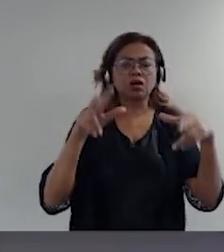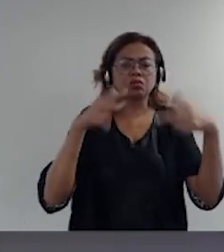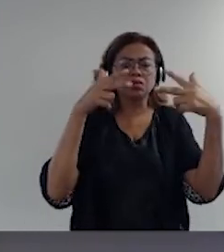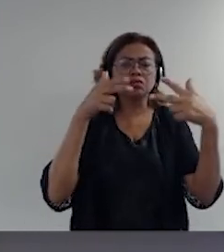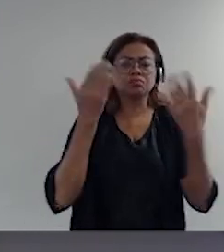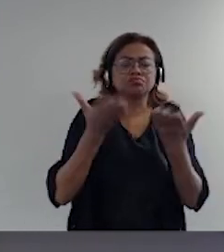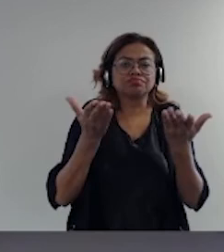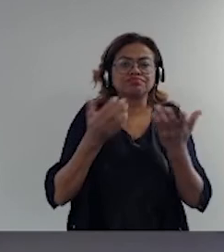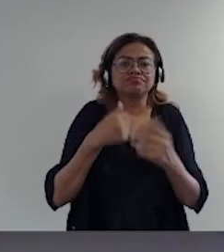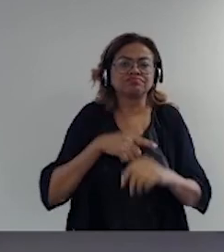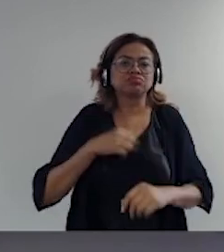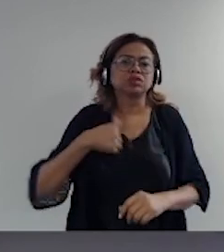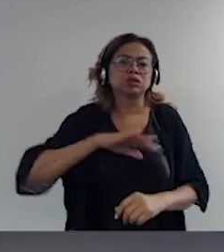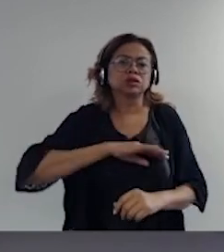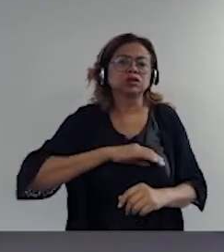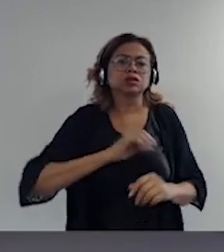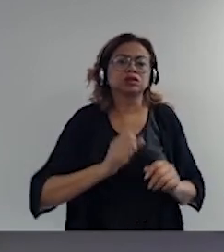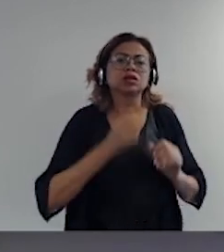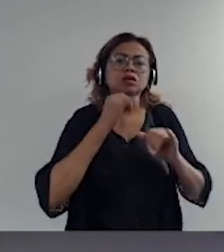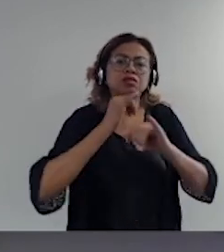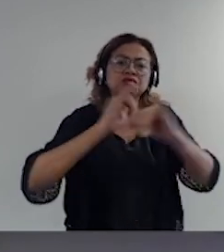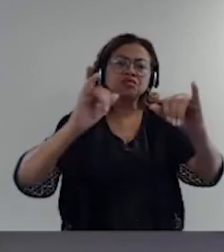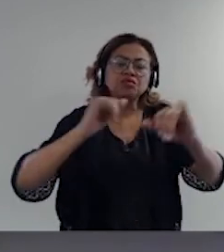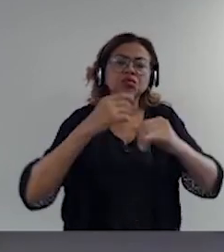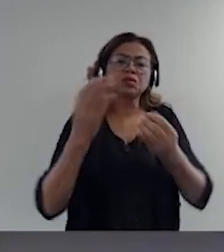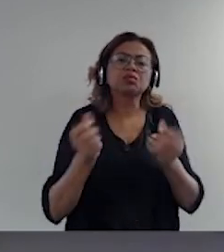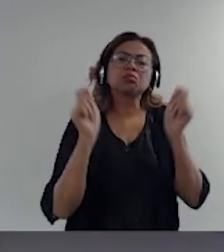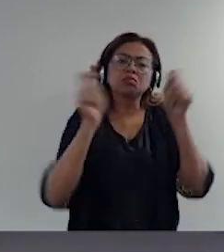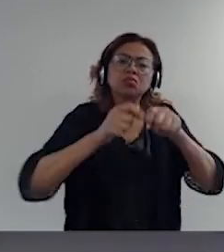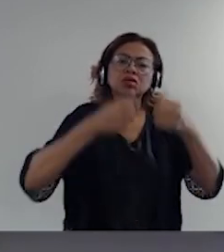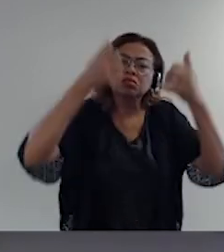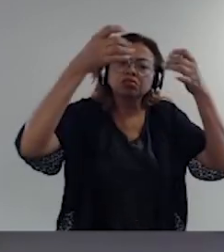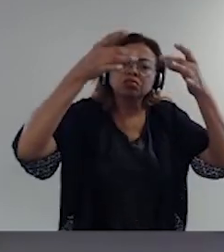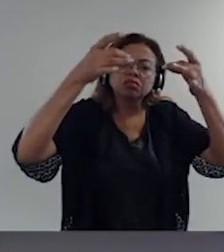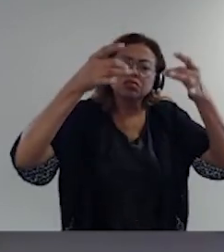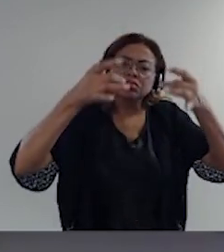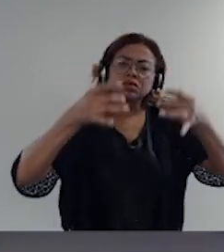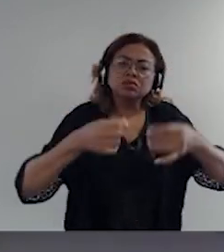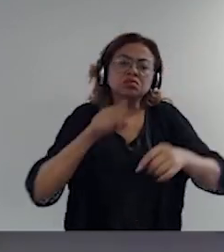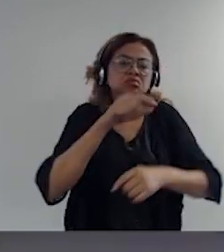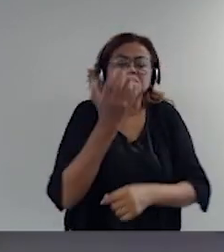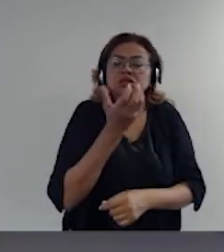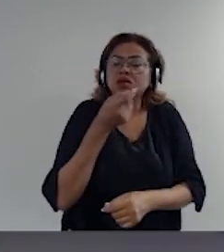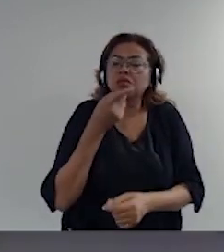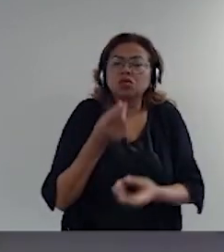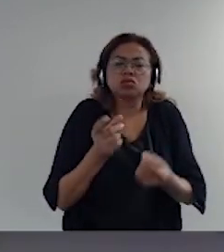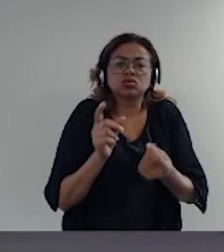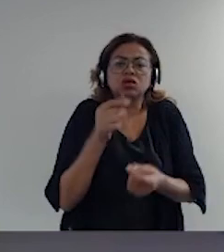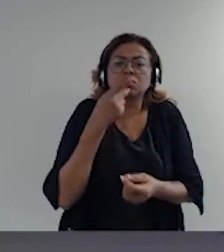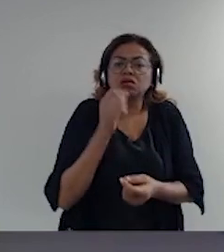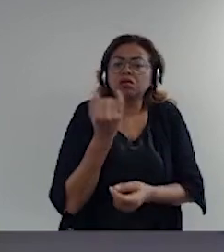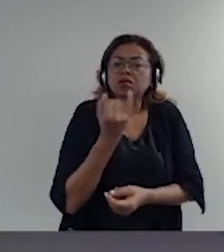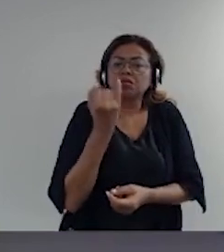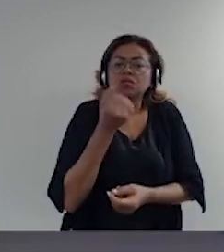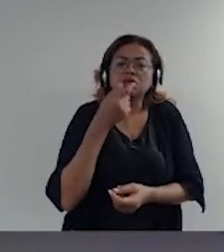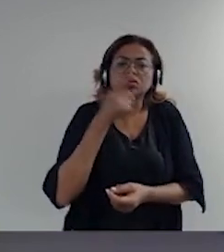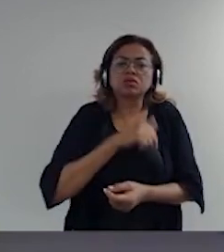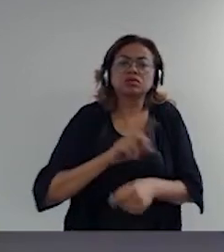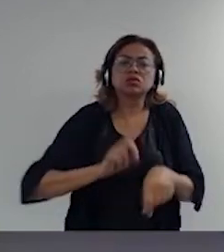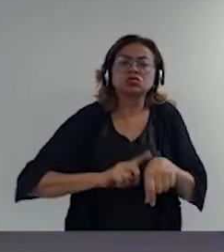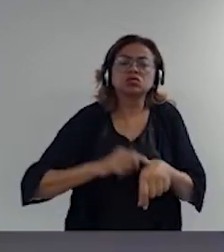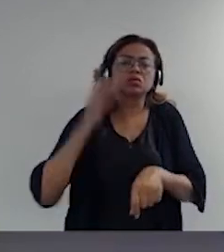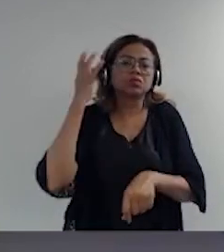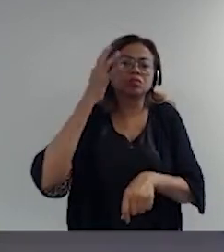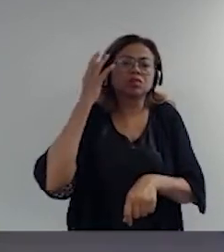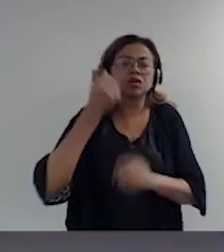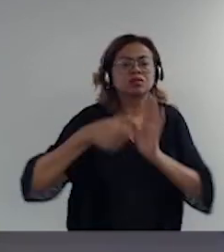painel, informações mais detalhadas que os senhores acham que são necessárias e que dentro daquele tempo da palestra